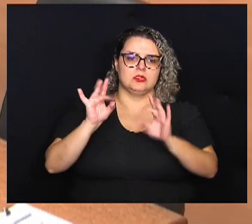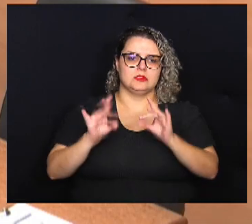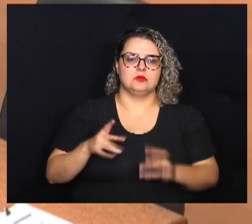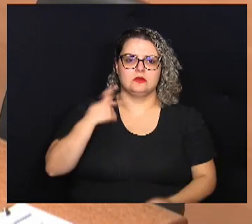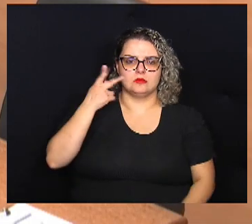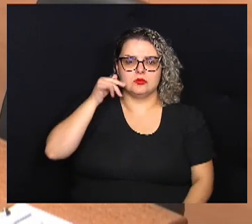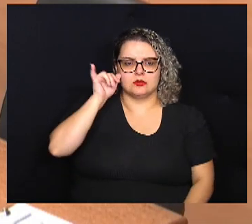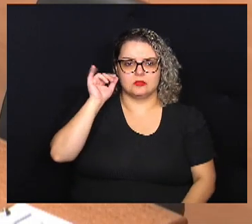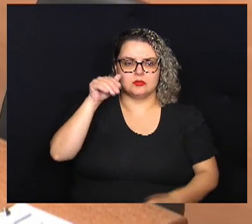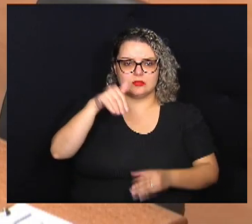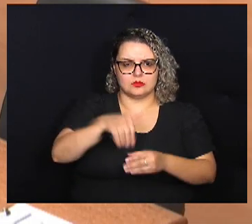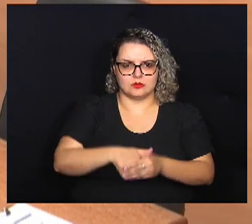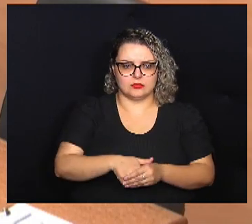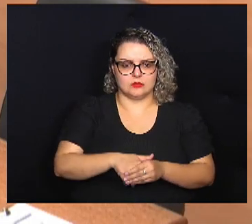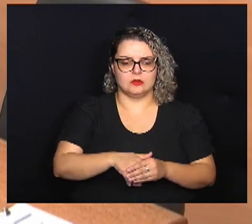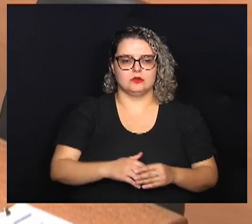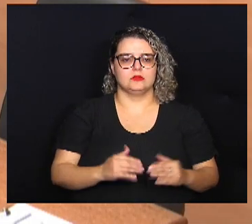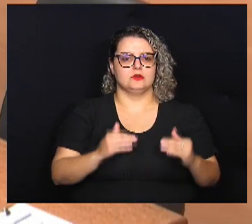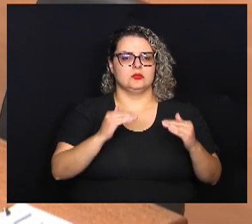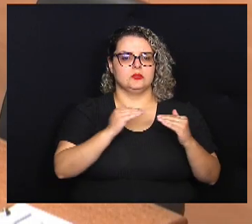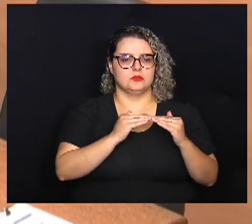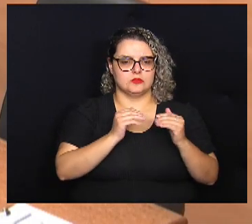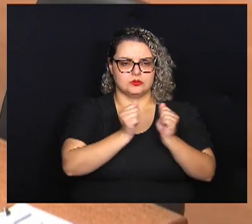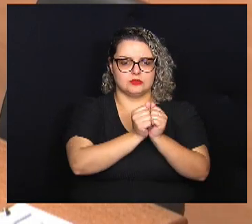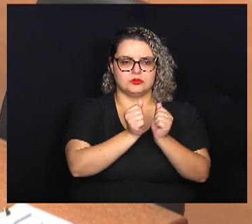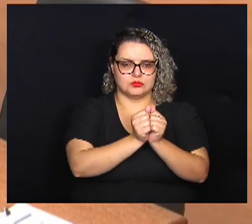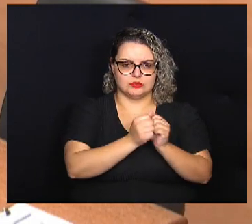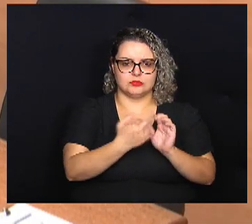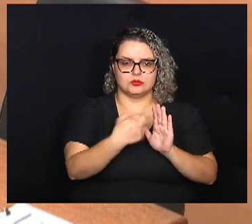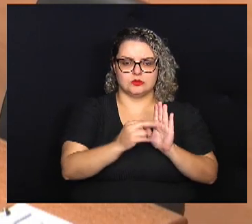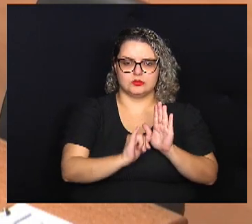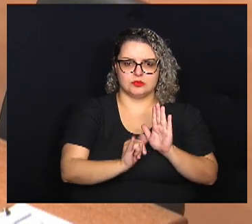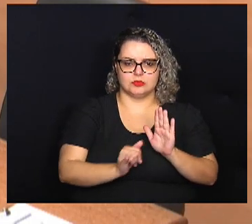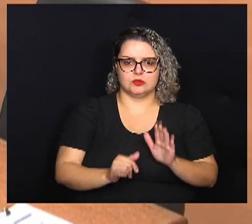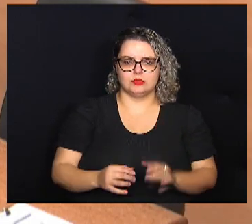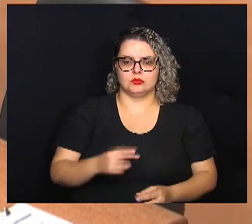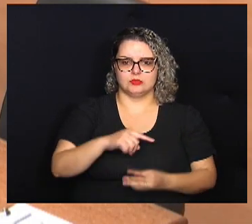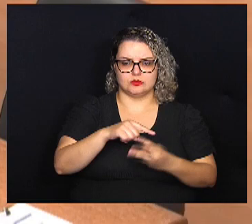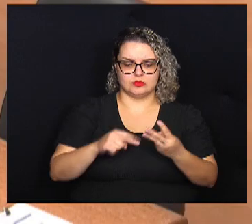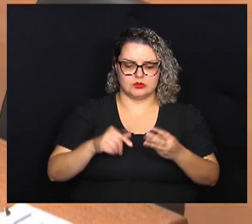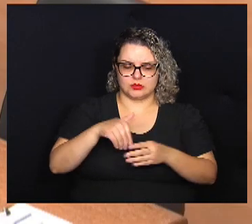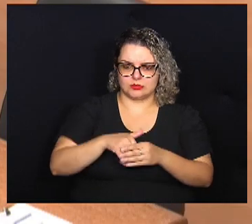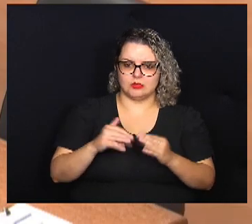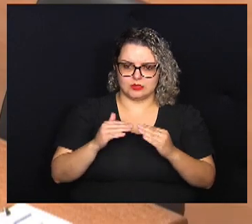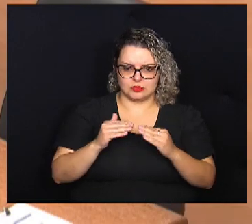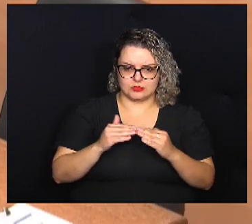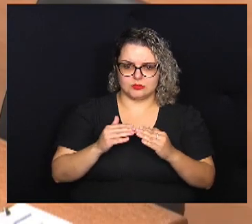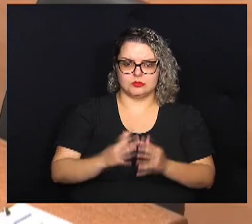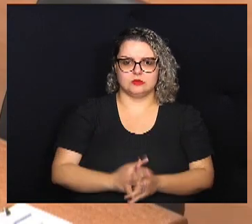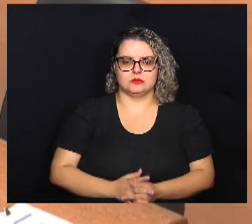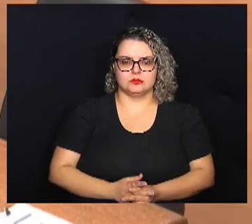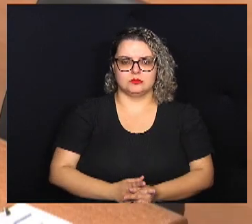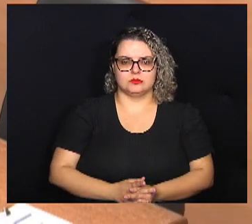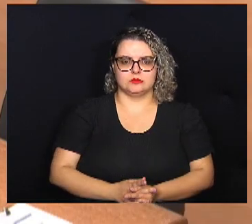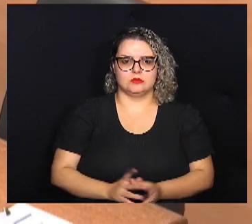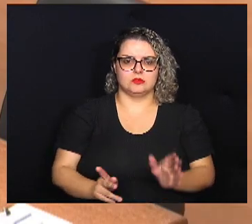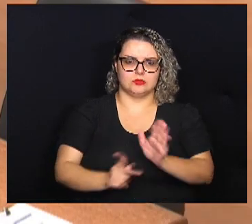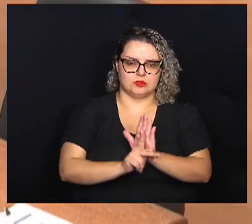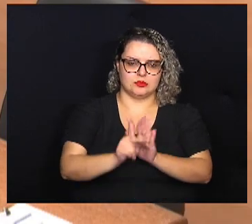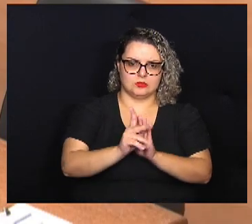Paulo Búfalo. Eu acompanho o relator, senhor presidente. Então, com 3 votos favoráveis, o projeto